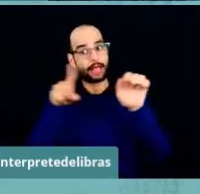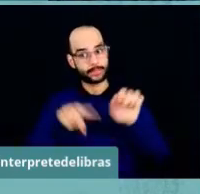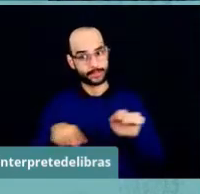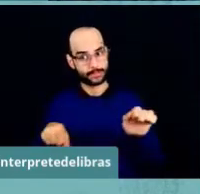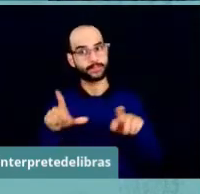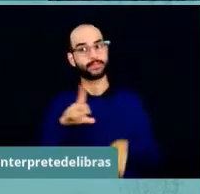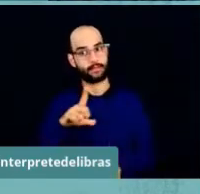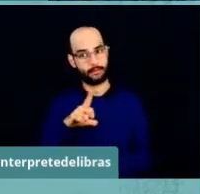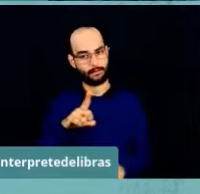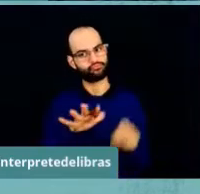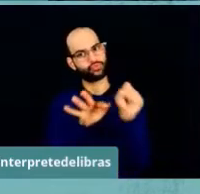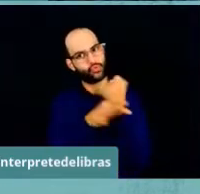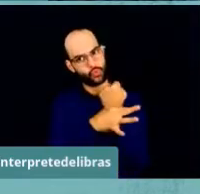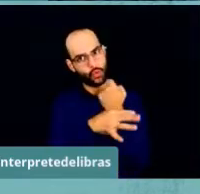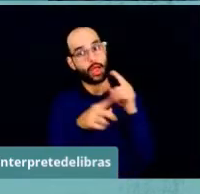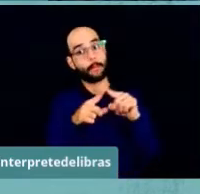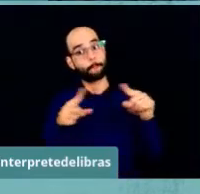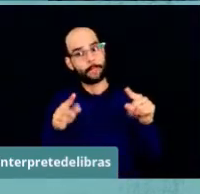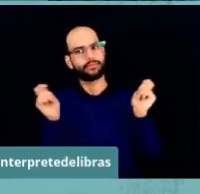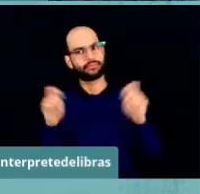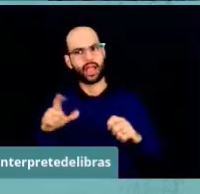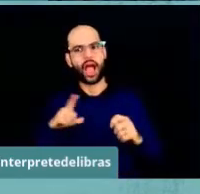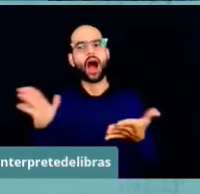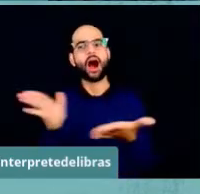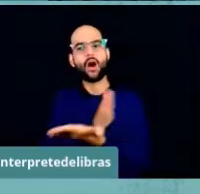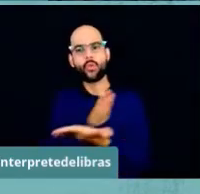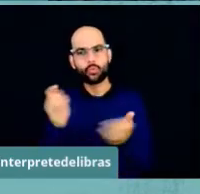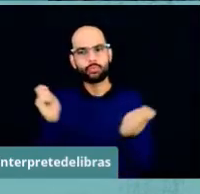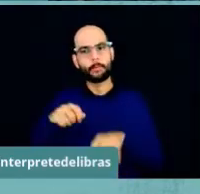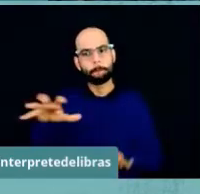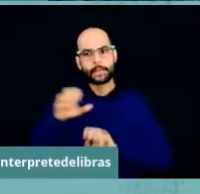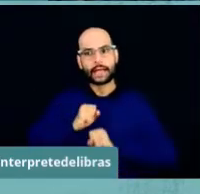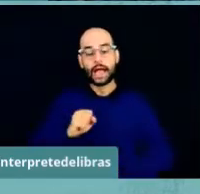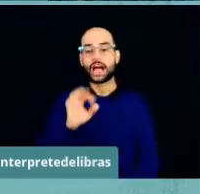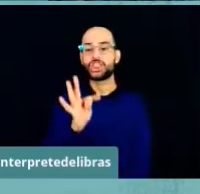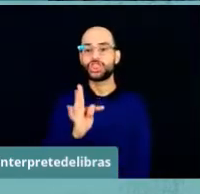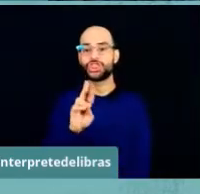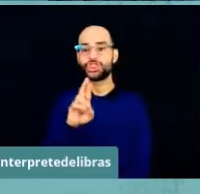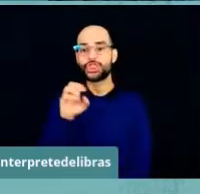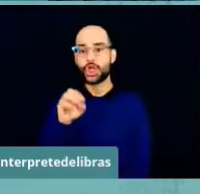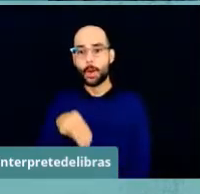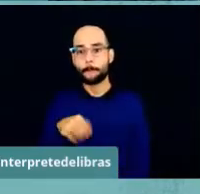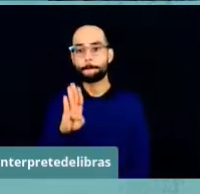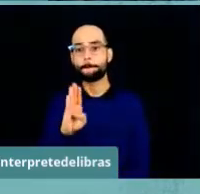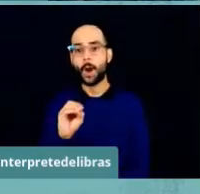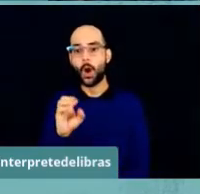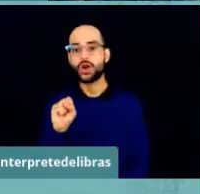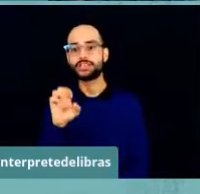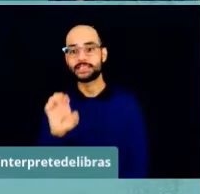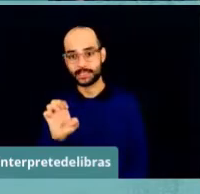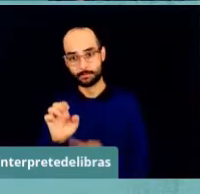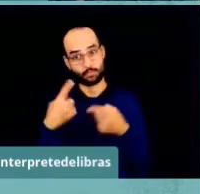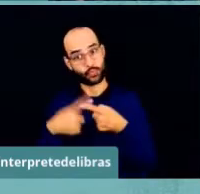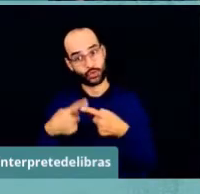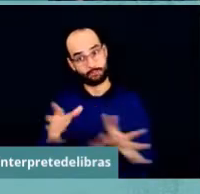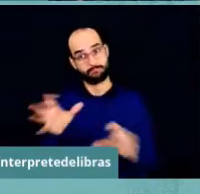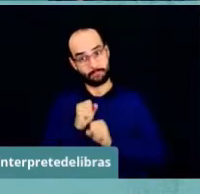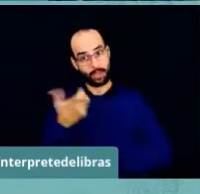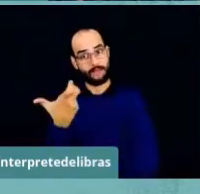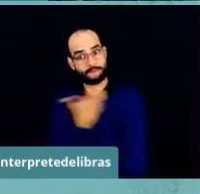episódios relatados de trombose, efeitos trombóticos, né, pós-vacina da